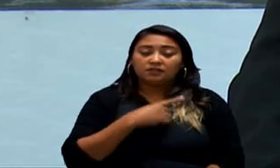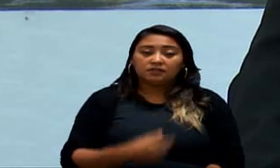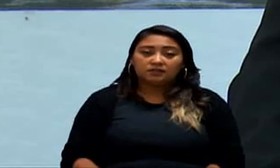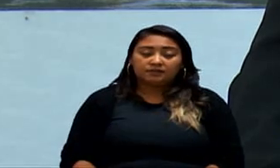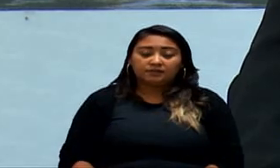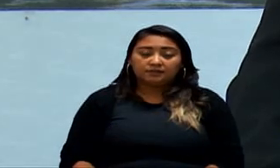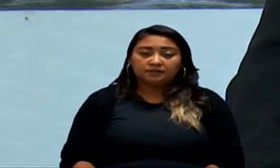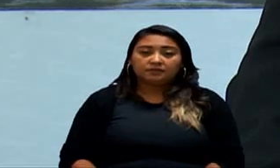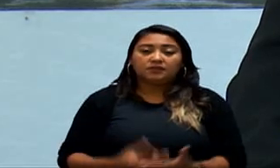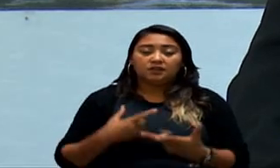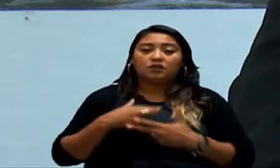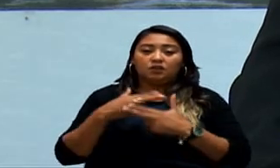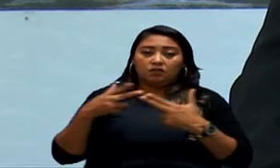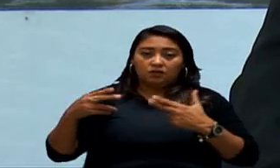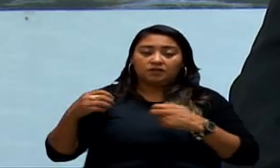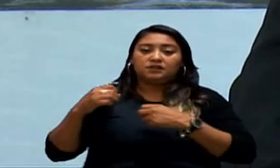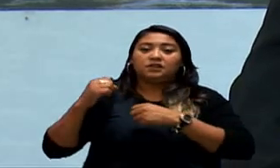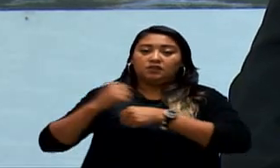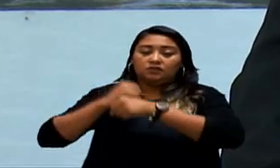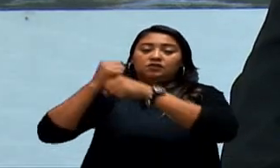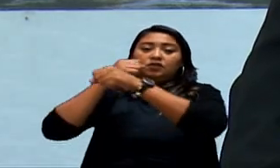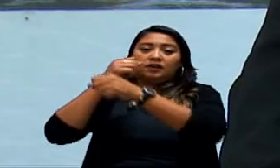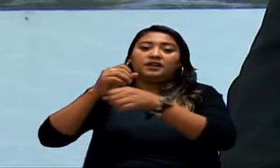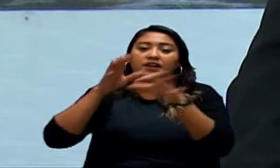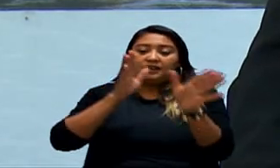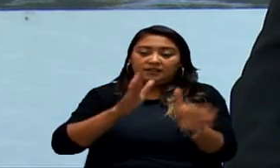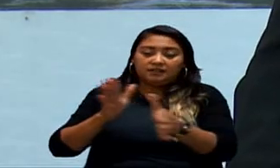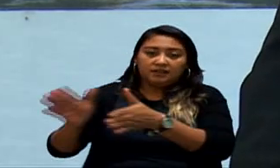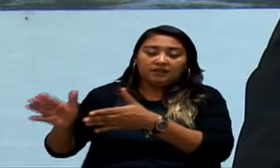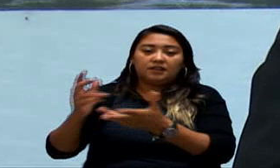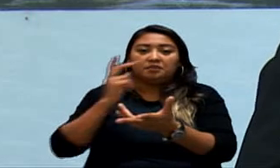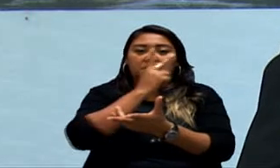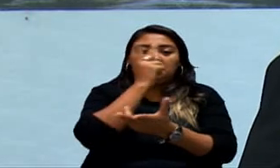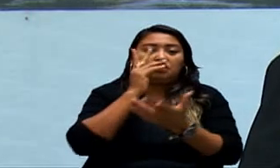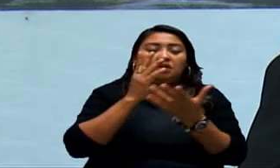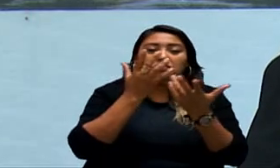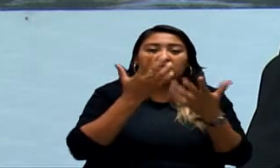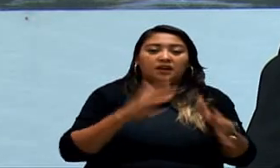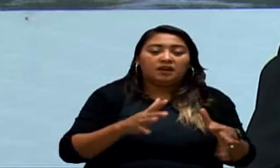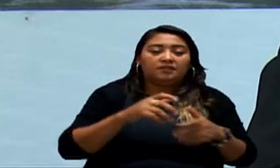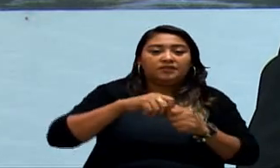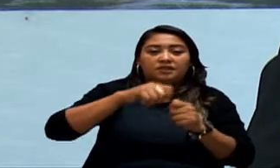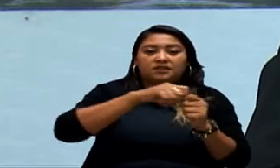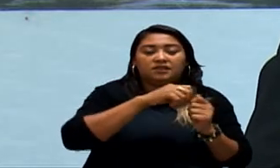as coisas se constroem e se acertam, né? Ninguém está agindo de má fé e de má...